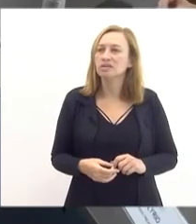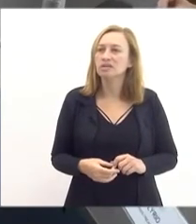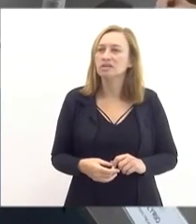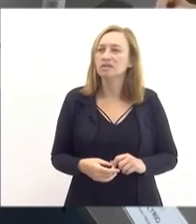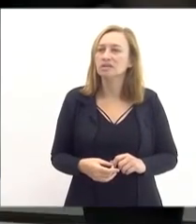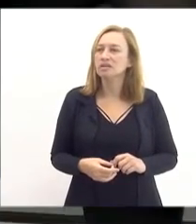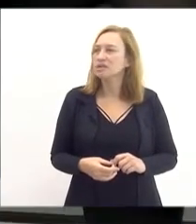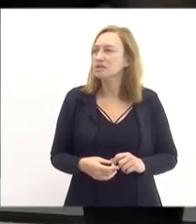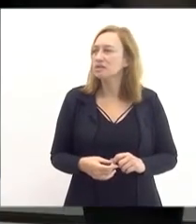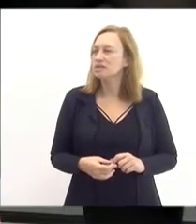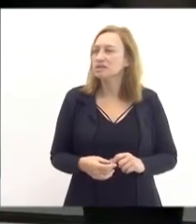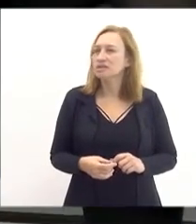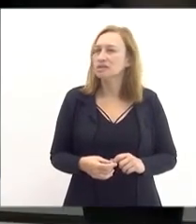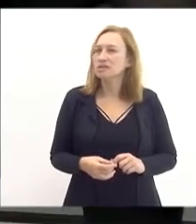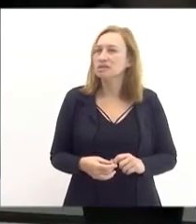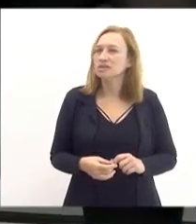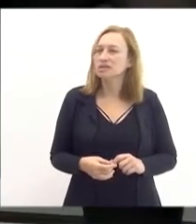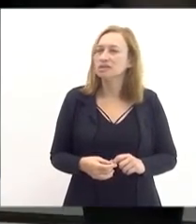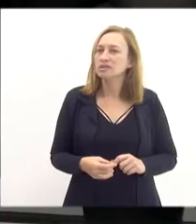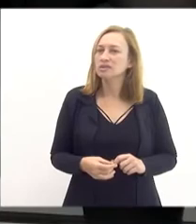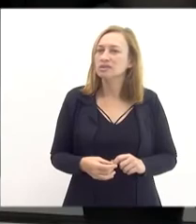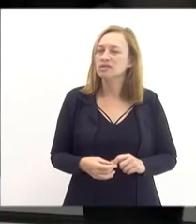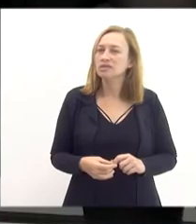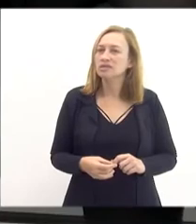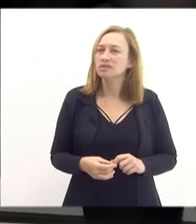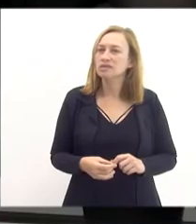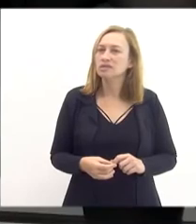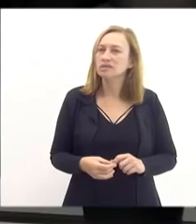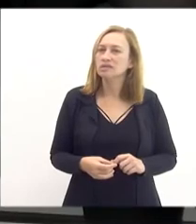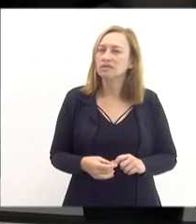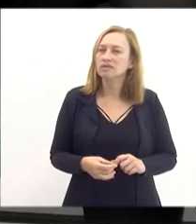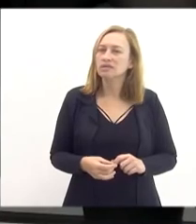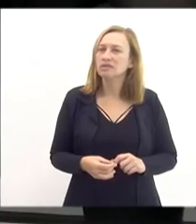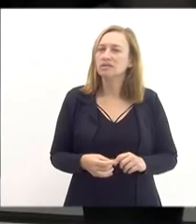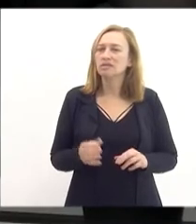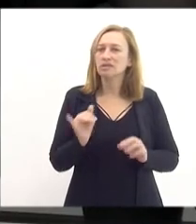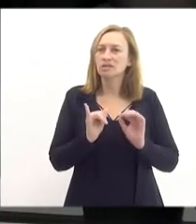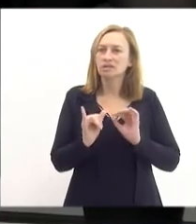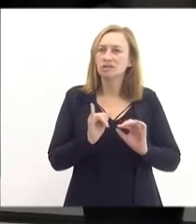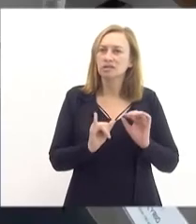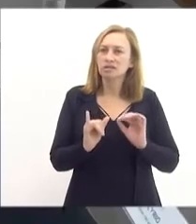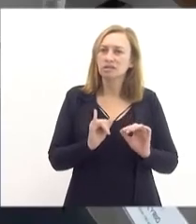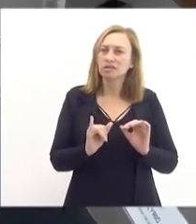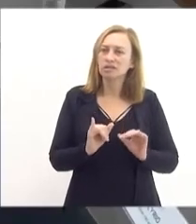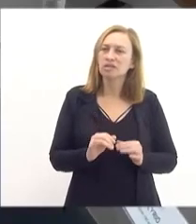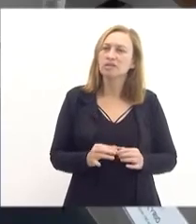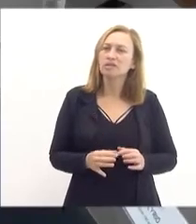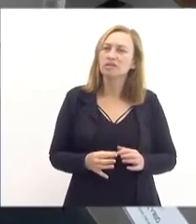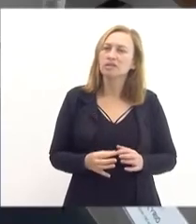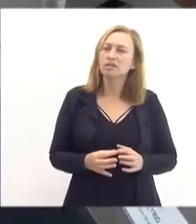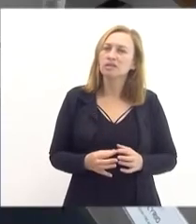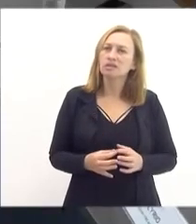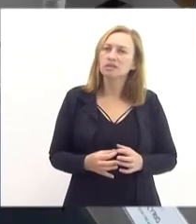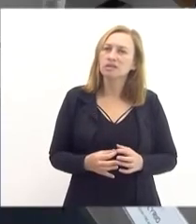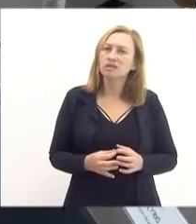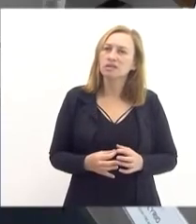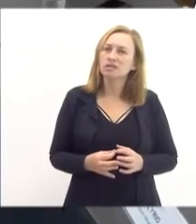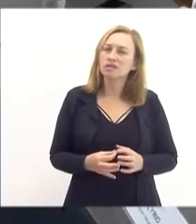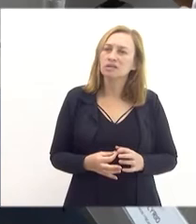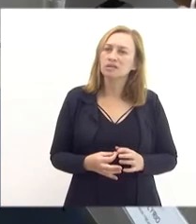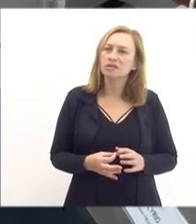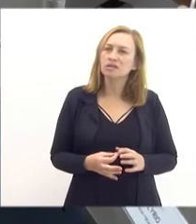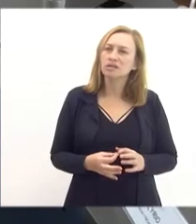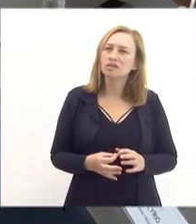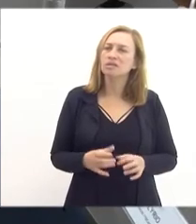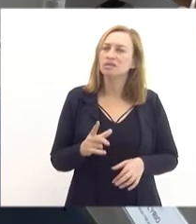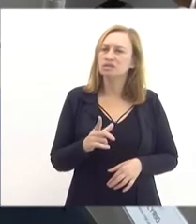bem, mas só para, a título de informação, realmente o plano previdenciário ele já tem um saldo